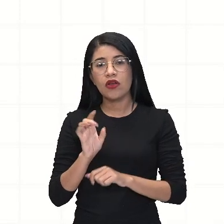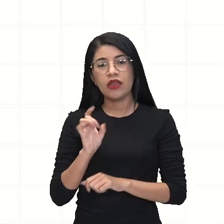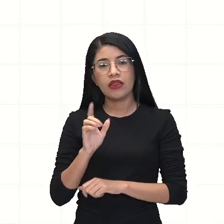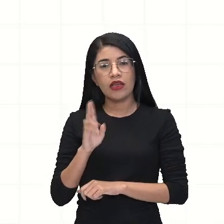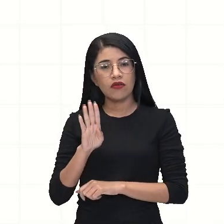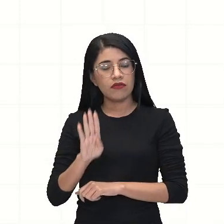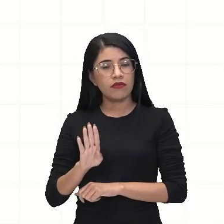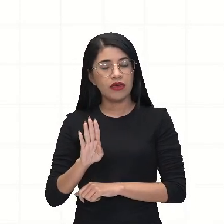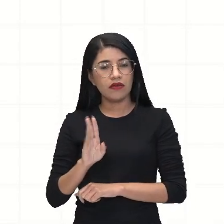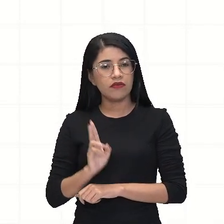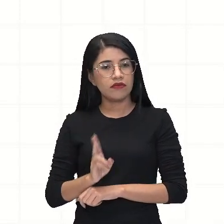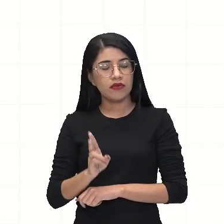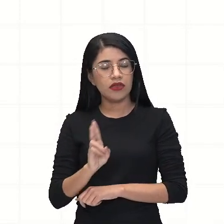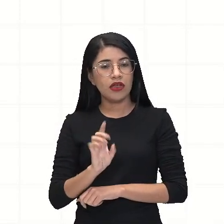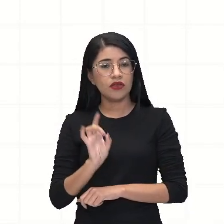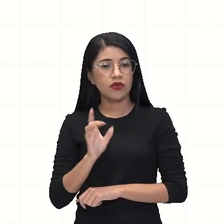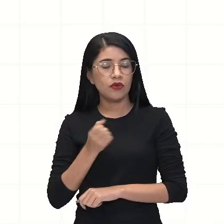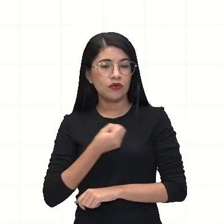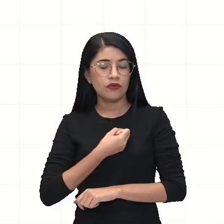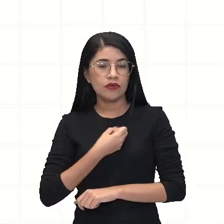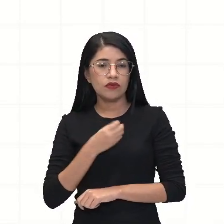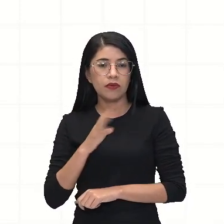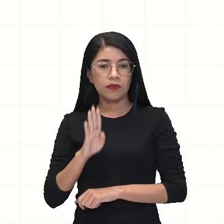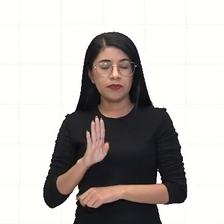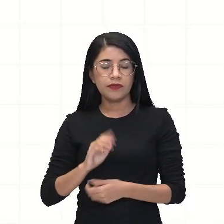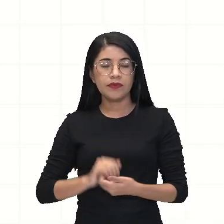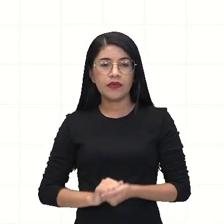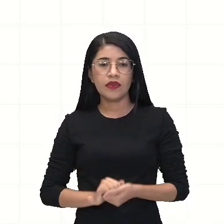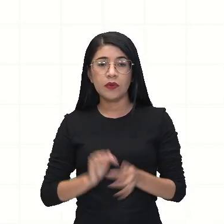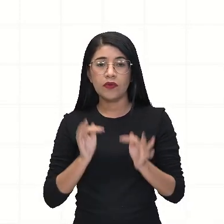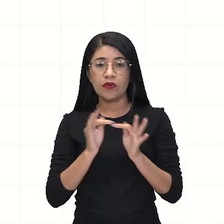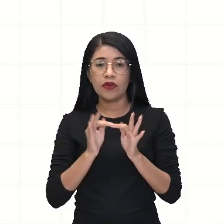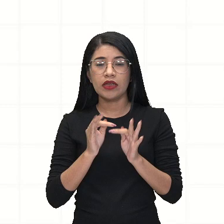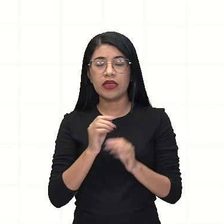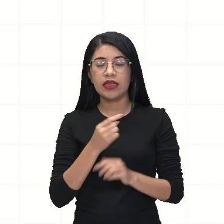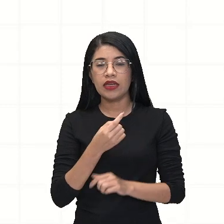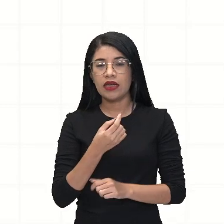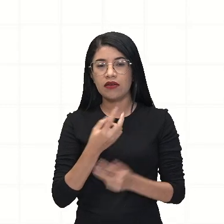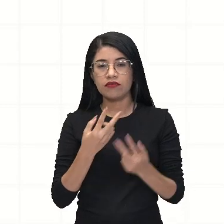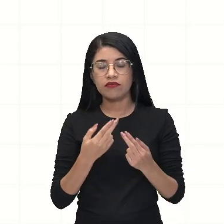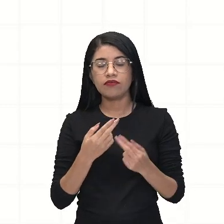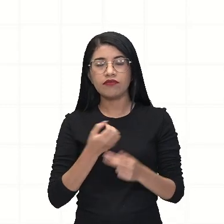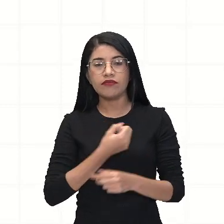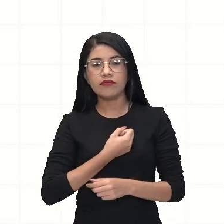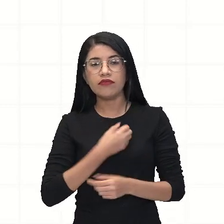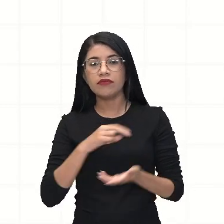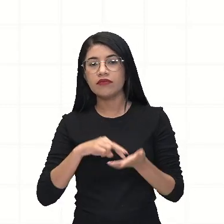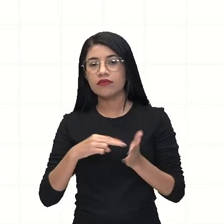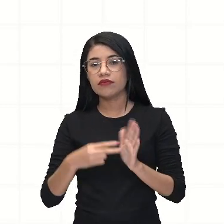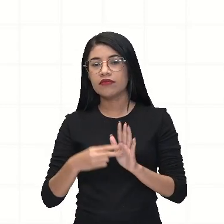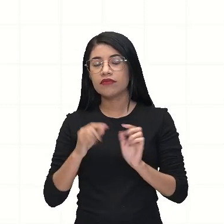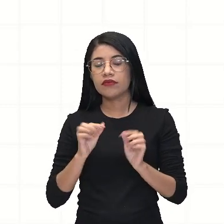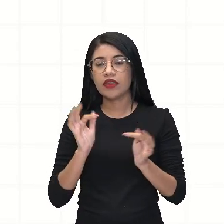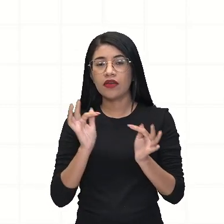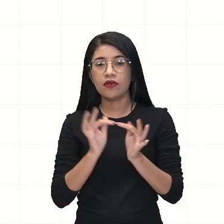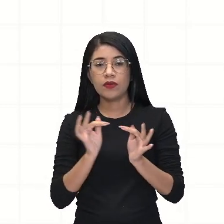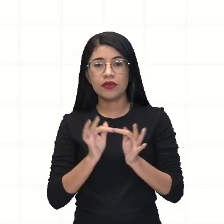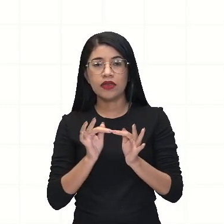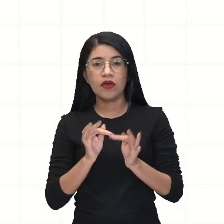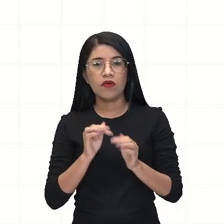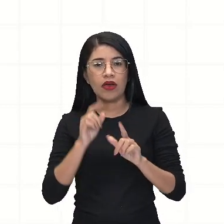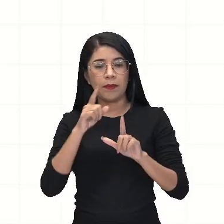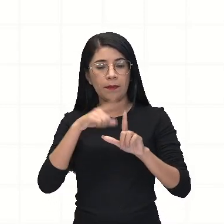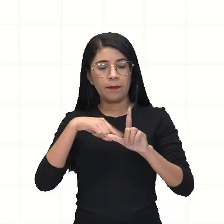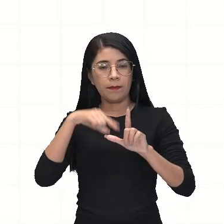seja, somente um número. Então, quando eu tenho a minha função igual a um número, né, significa que essa função, se a gente for fazer o